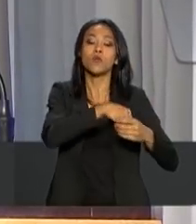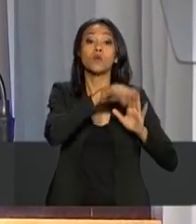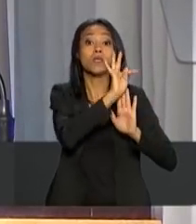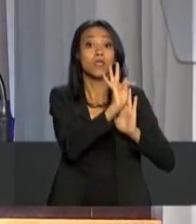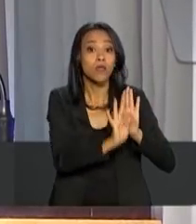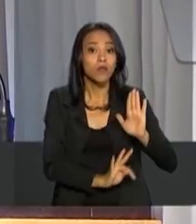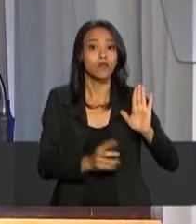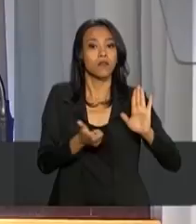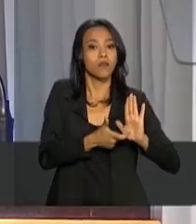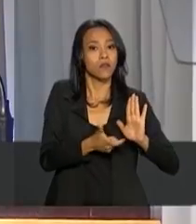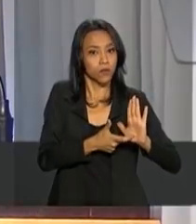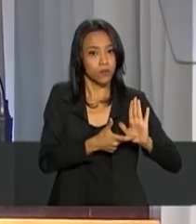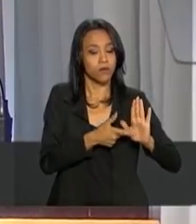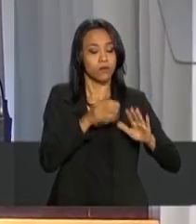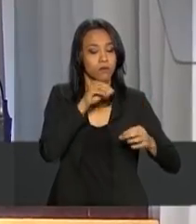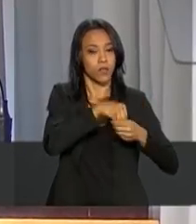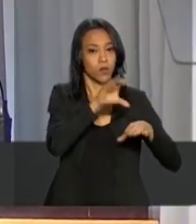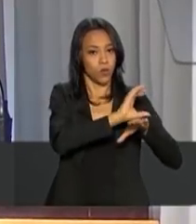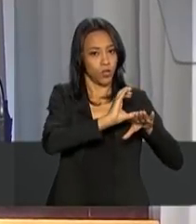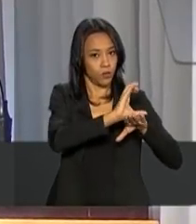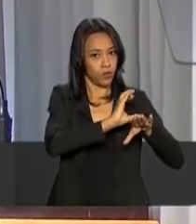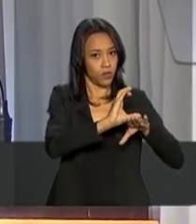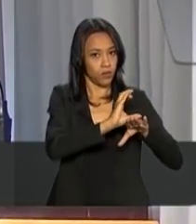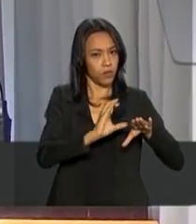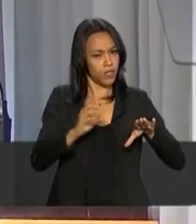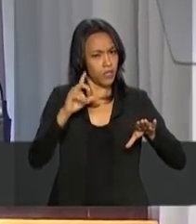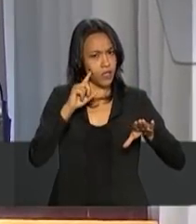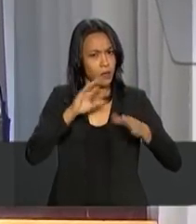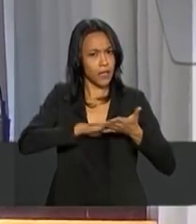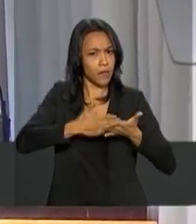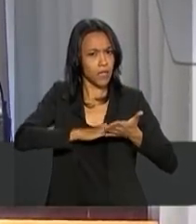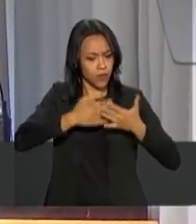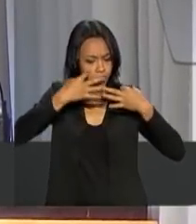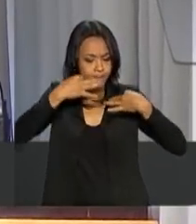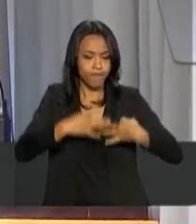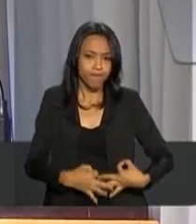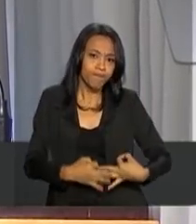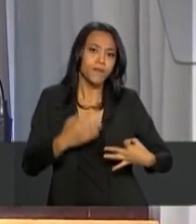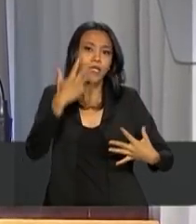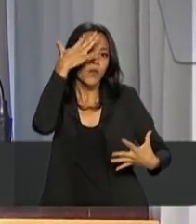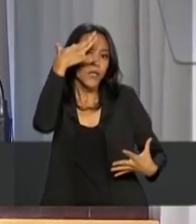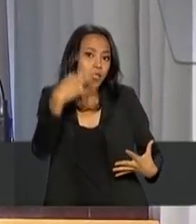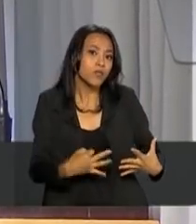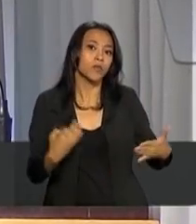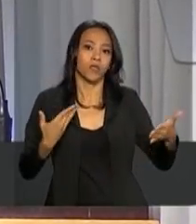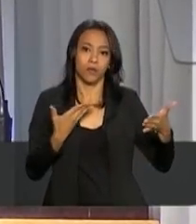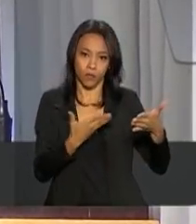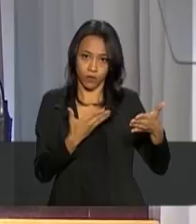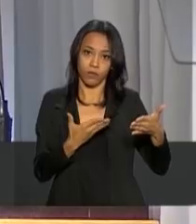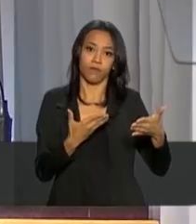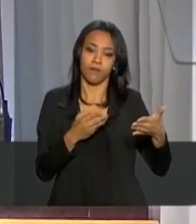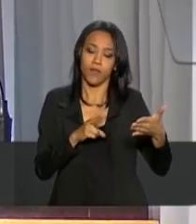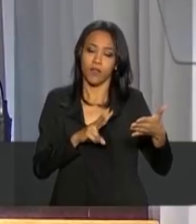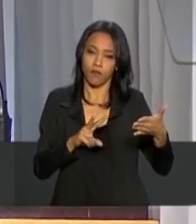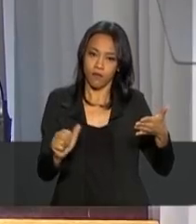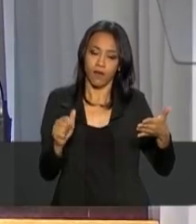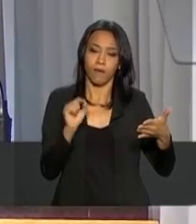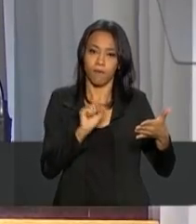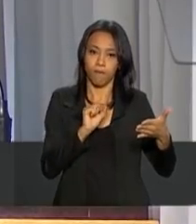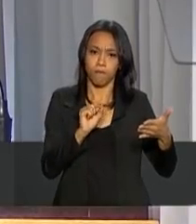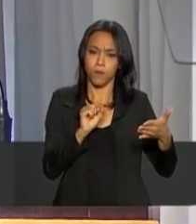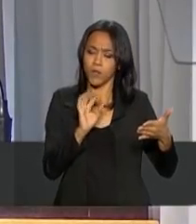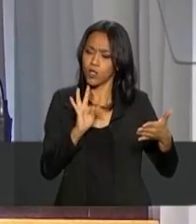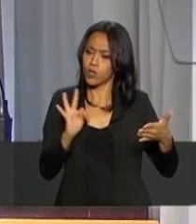vale, a interpretação literal, é uma interpretação correta, mas é a mais pedestre das interpretações, né? A interpretação que vale é a interpretação de